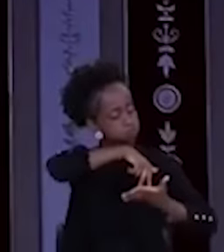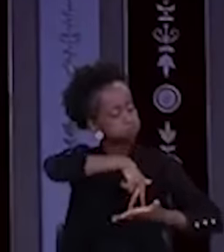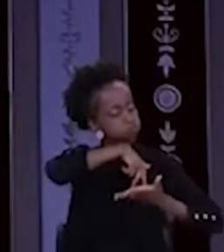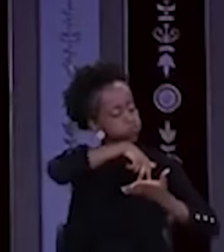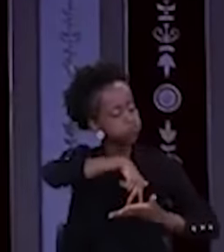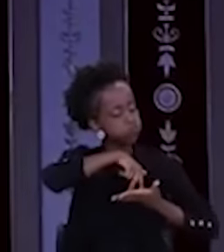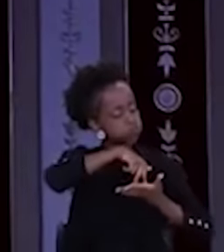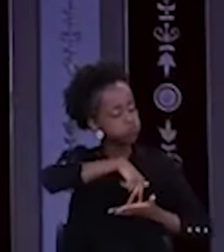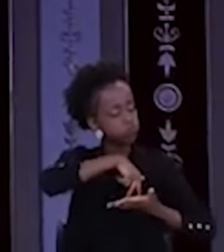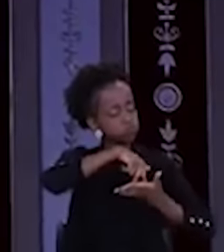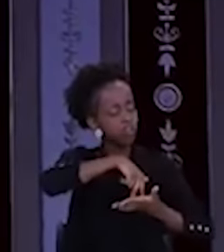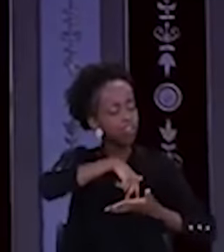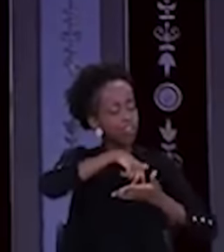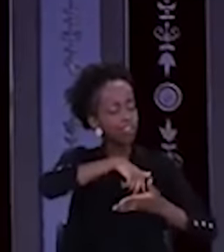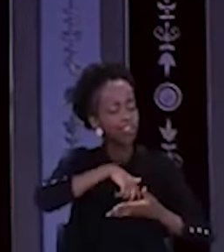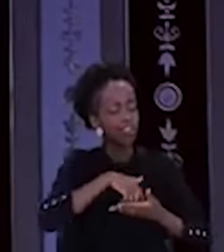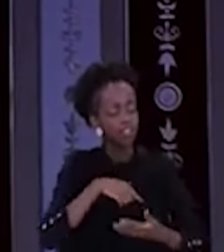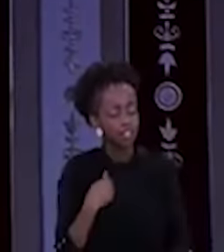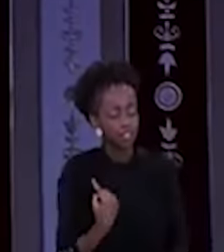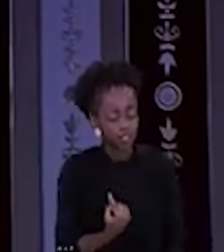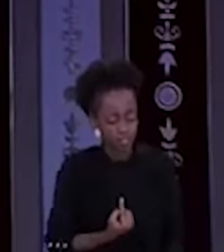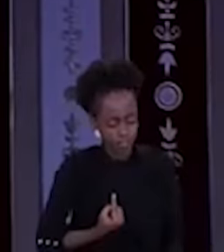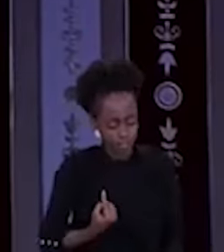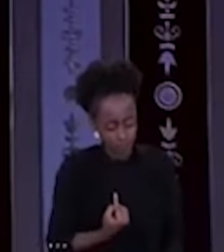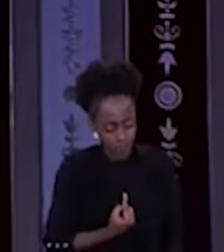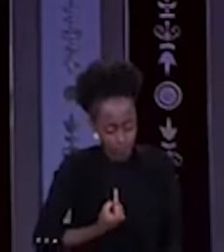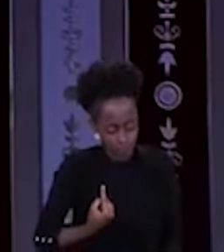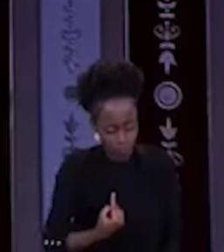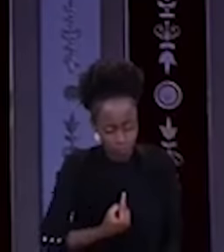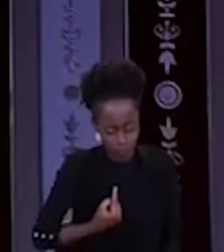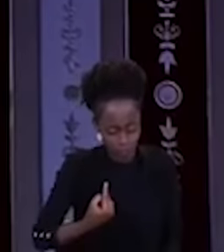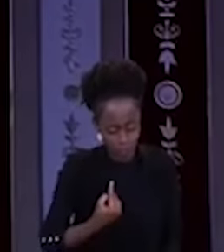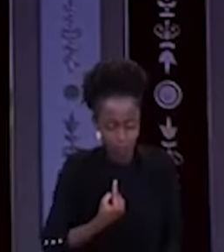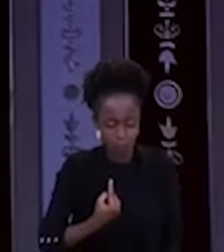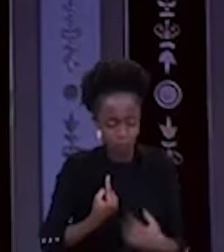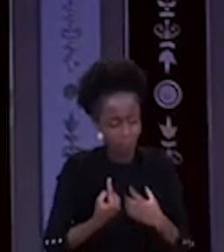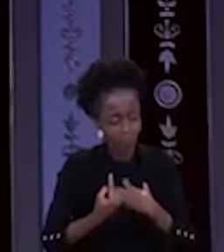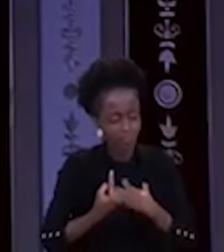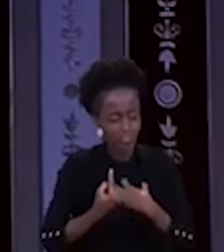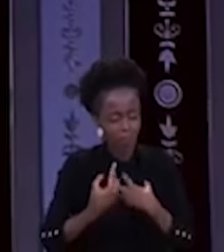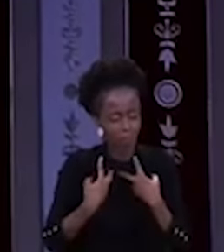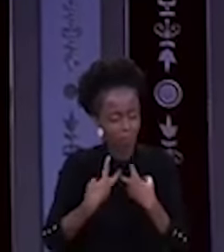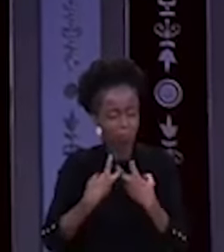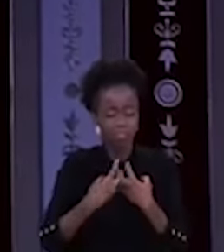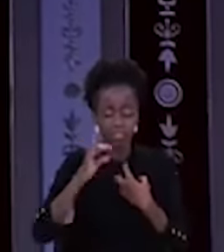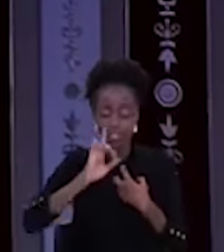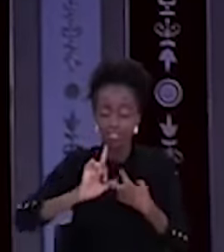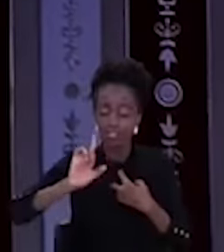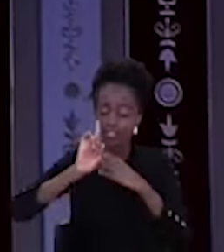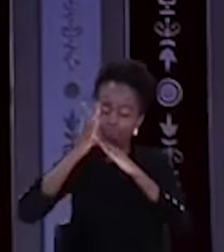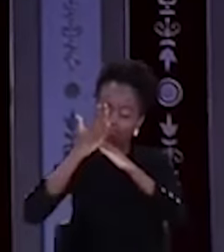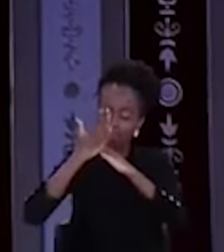suportaria. É verdade. E em meio à solidão, e em meio à solidão, eu vi que a